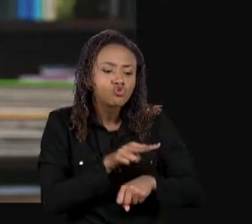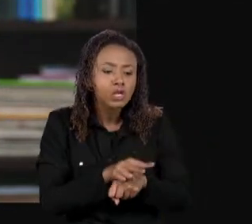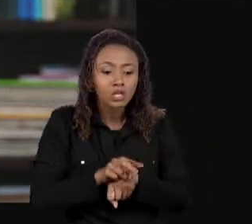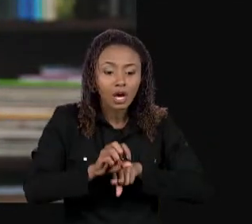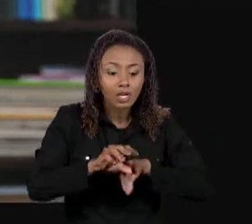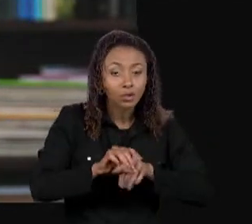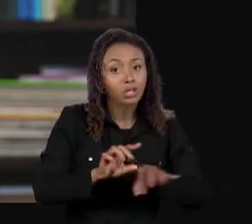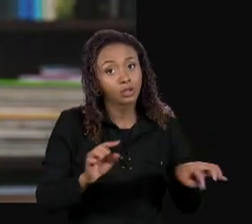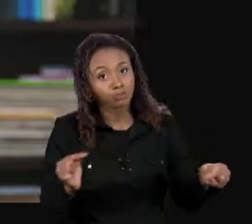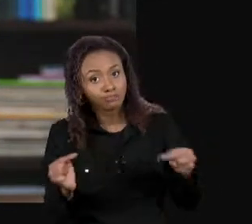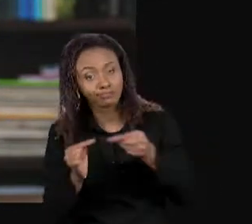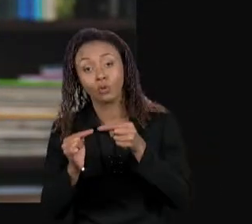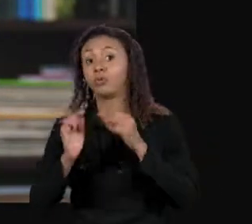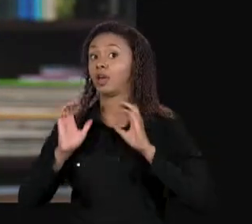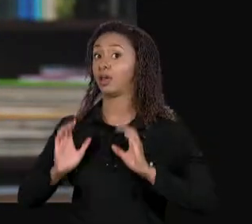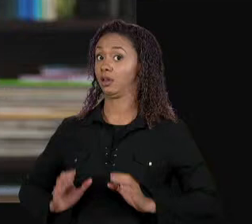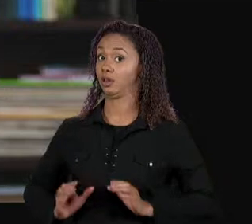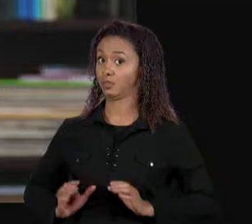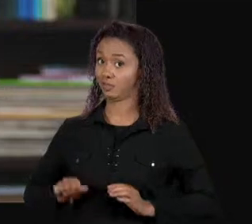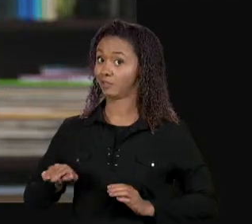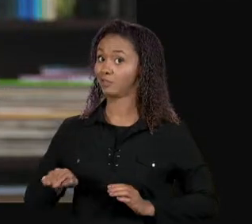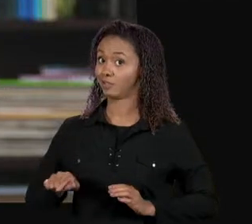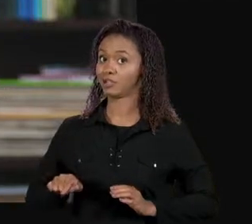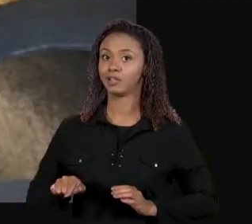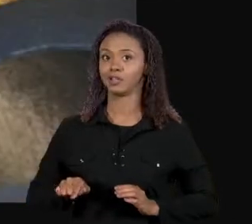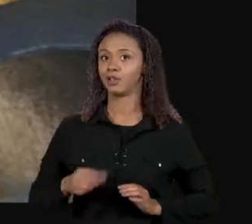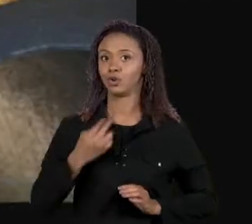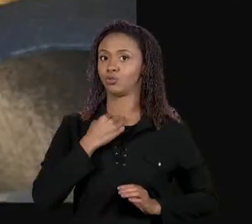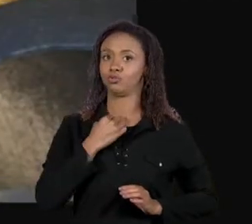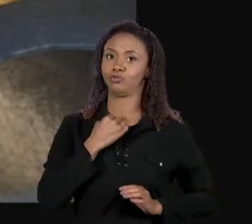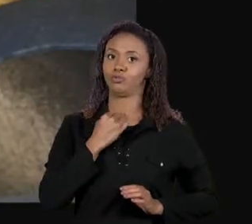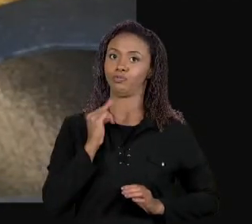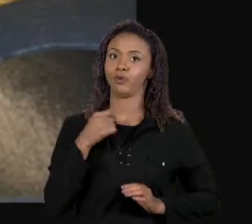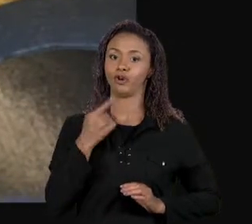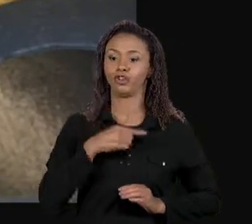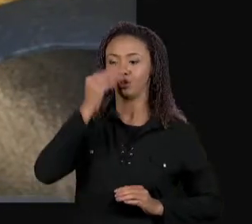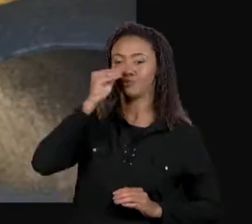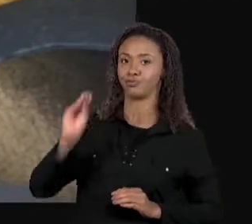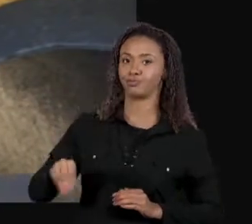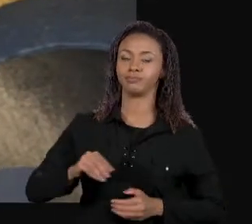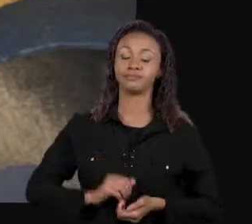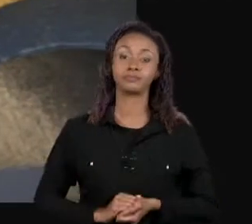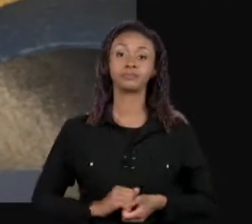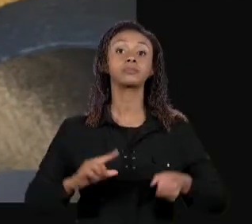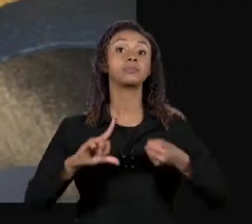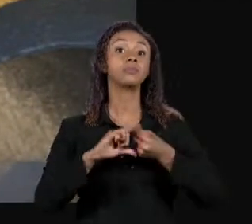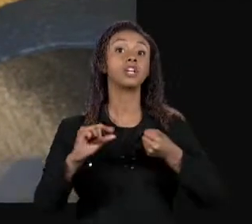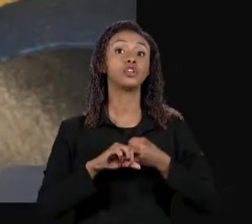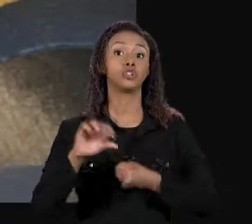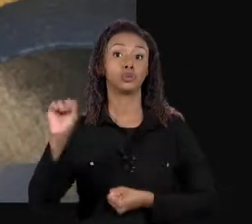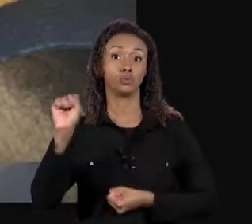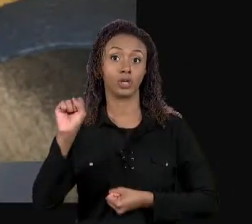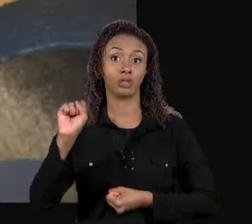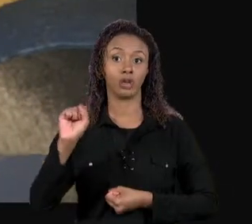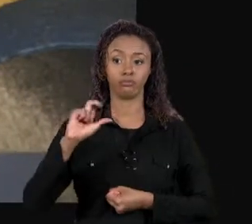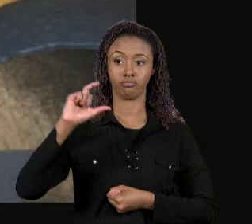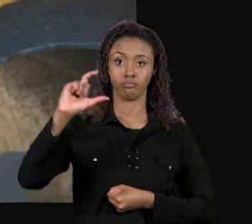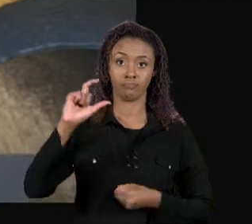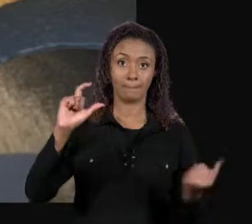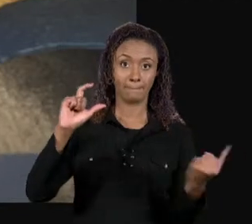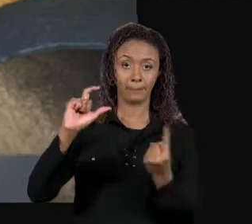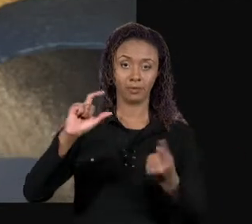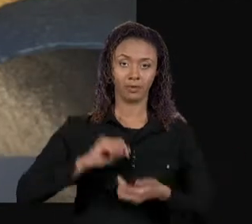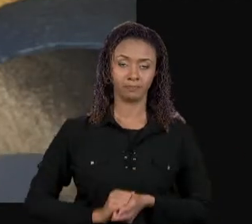ética, né, e que nós não podemos nunca prescindir. Artigo 8º, parágrafo 1º. As